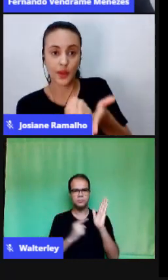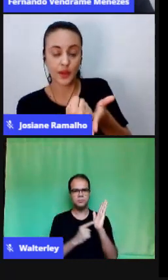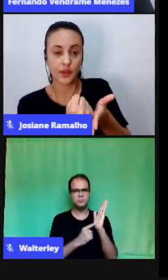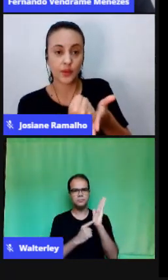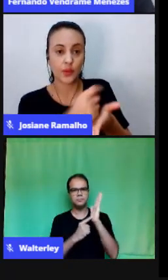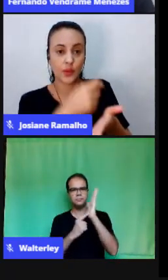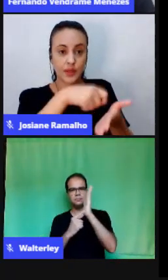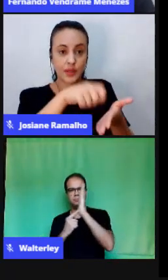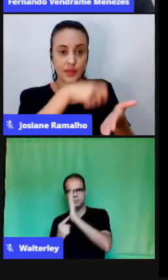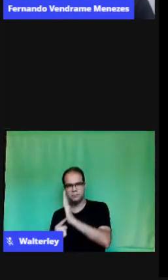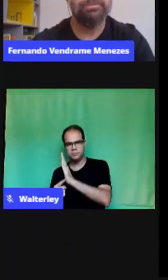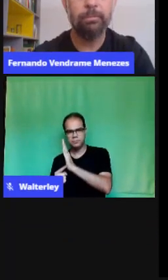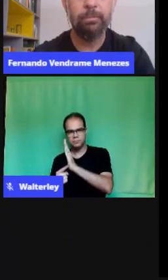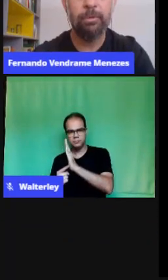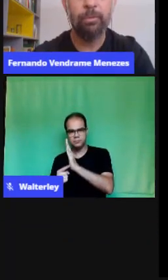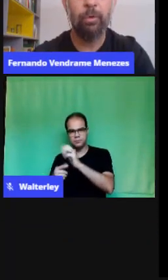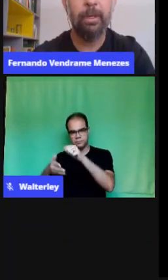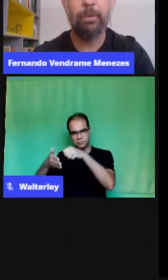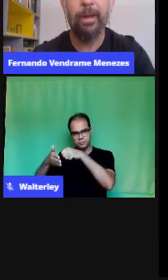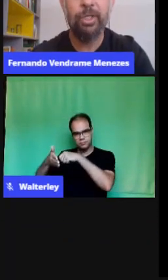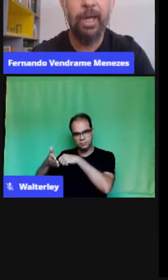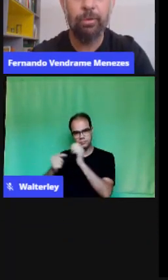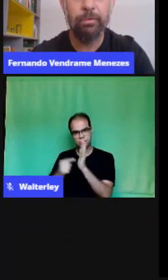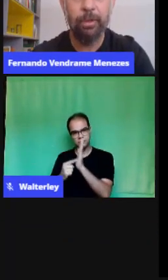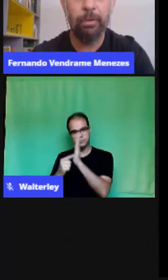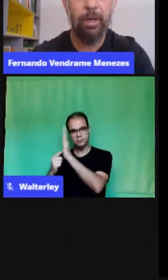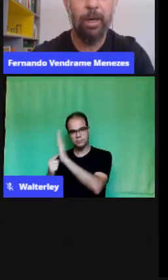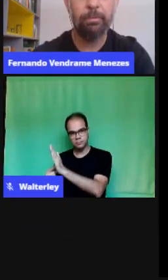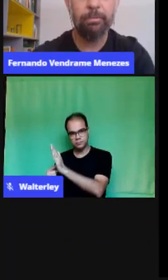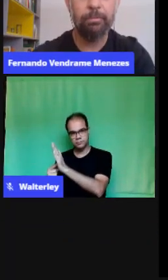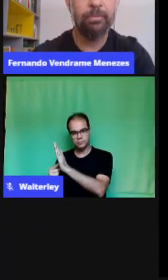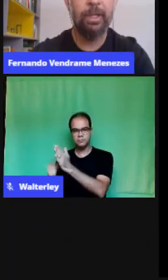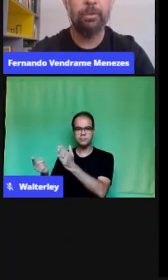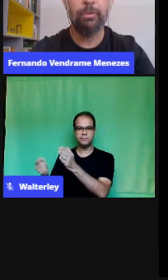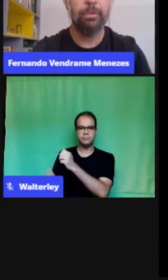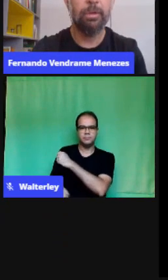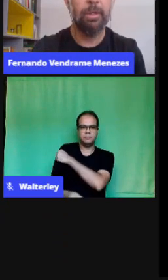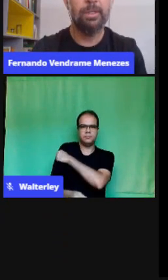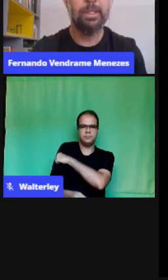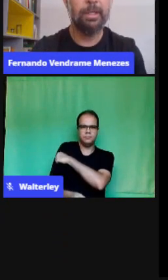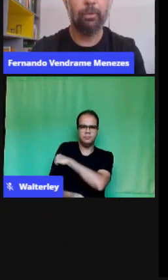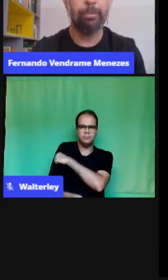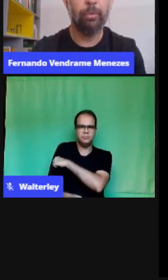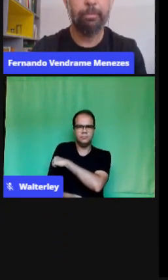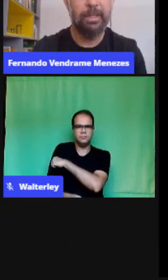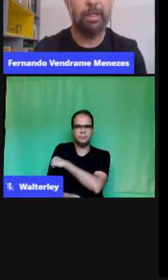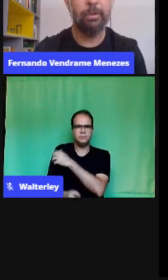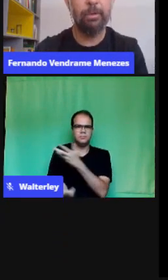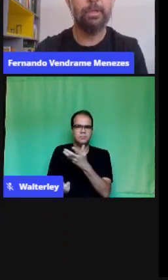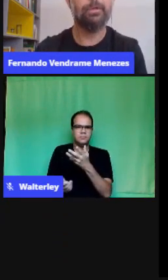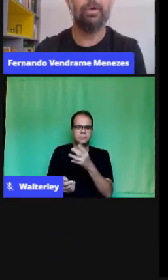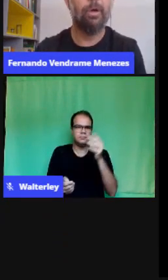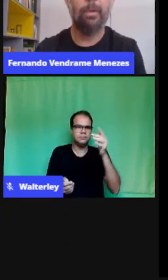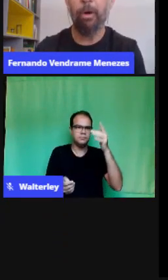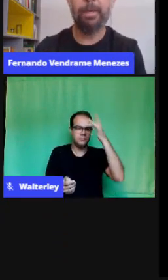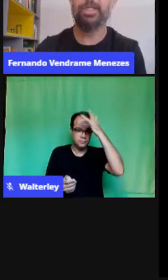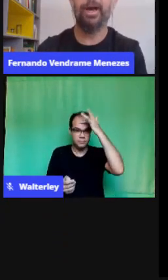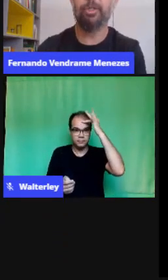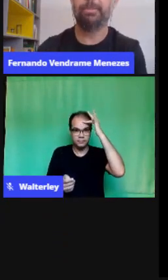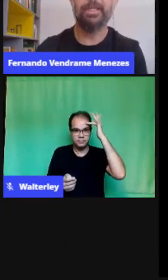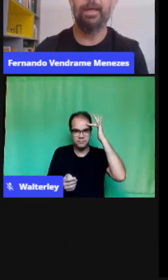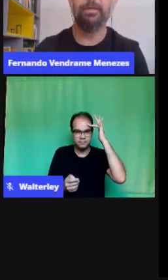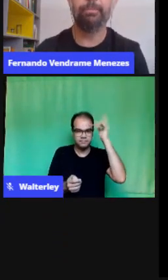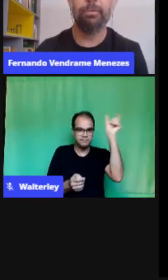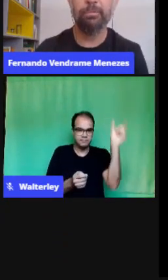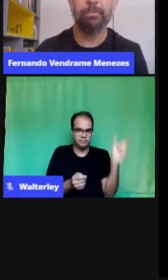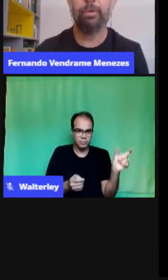documento escrito em um texto, em um documento imagético, né, colocar um texto escrito por um pensador e colocar uma obra de